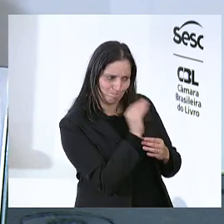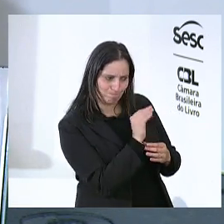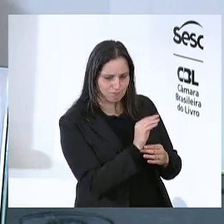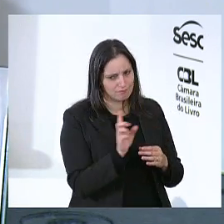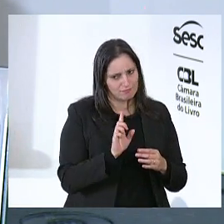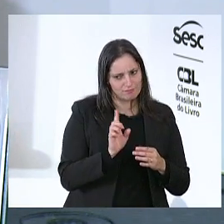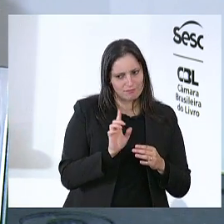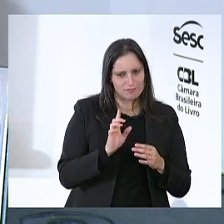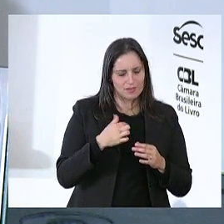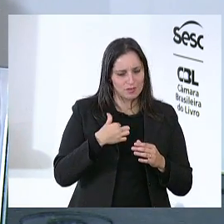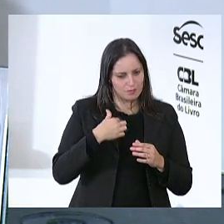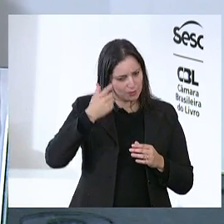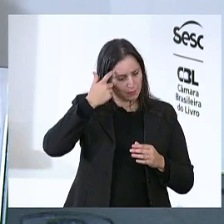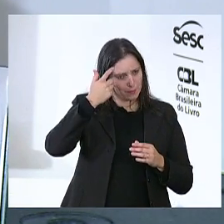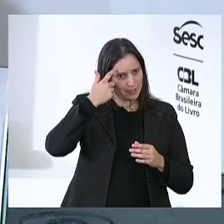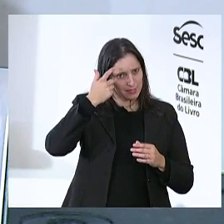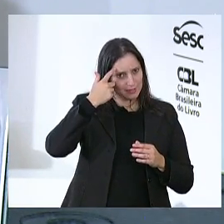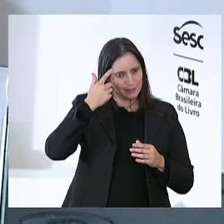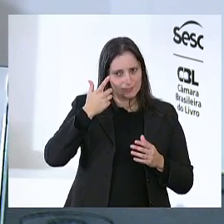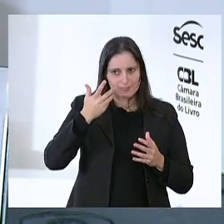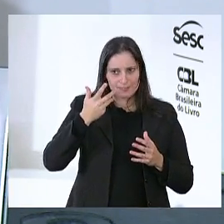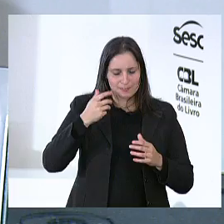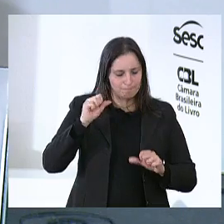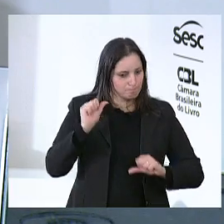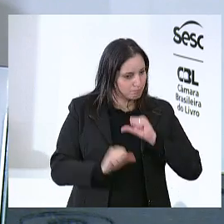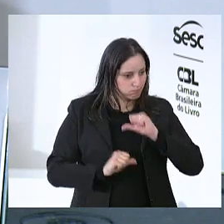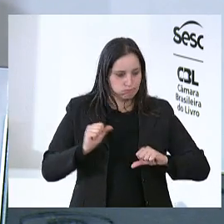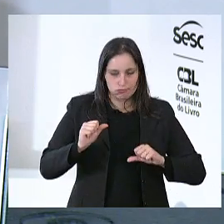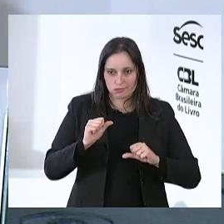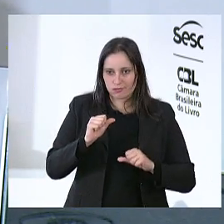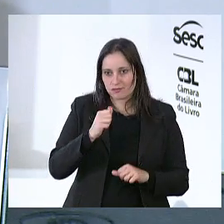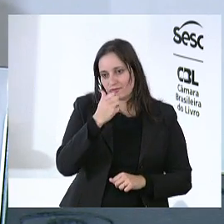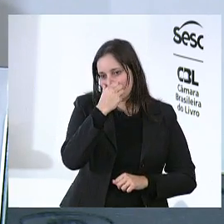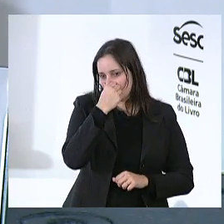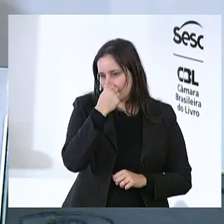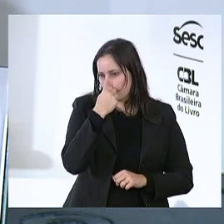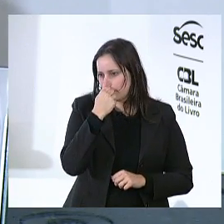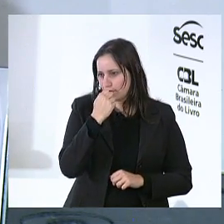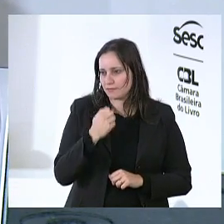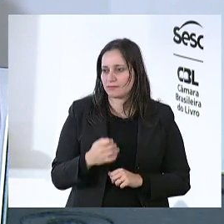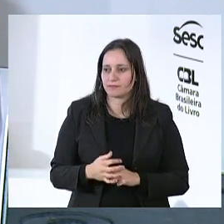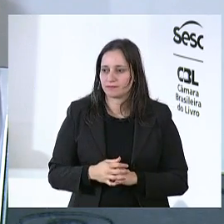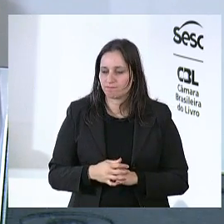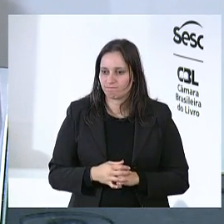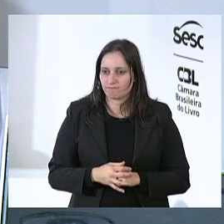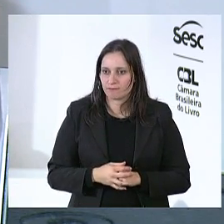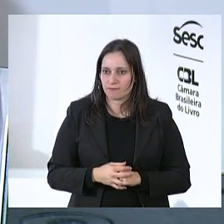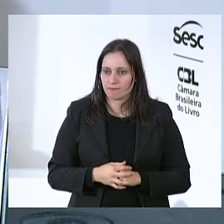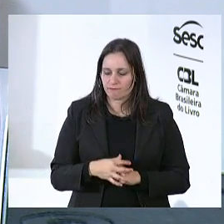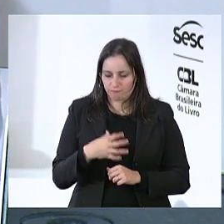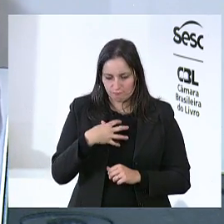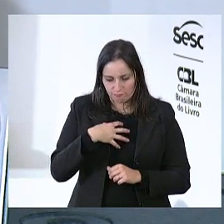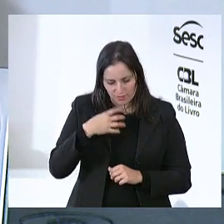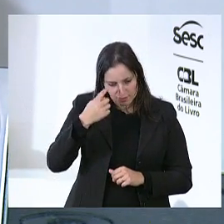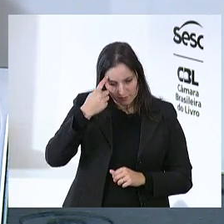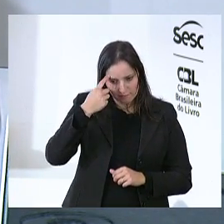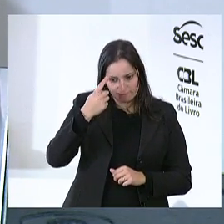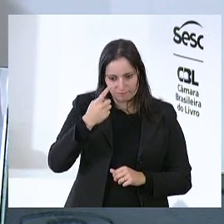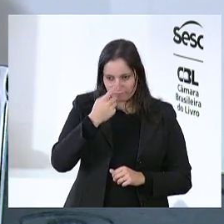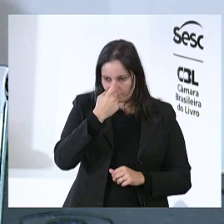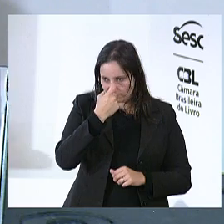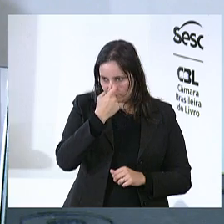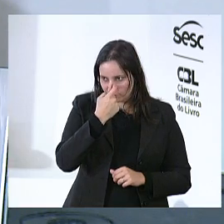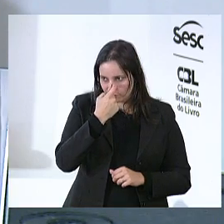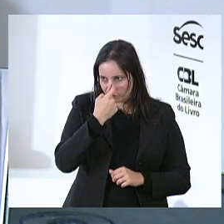aquele caleidoscópio, você muda assim, todas as pedrinhas mudam dentro da cabeça da gente, de repente? Eu falei, eu aceito. Olha, não vi